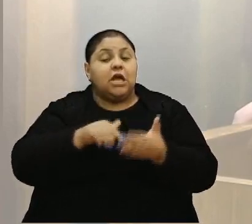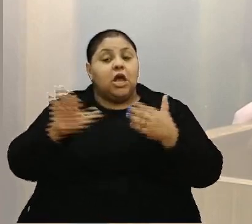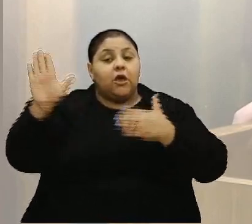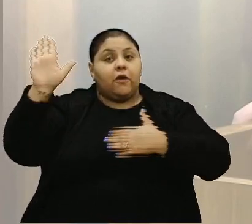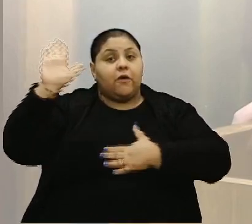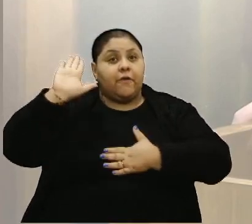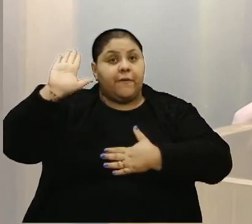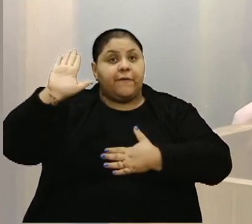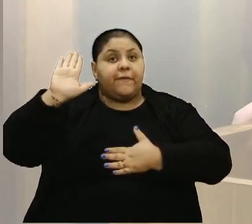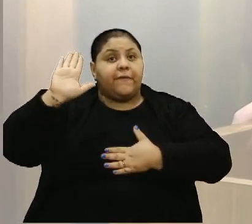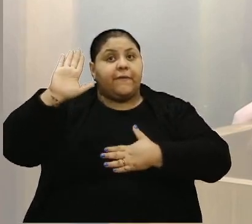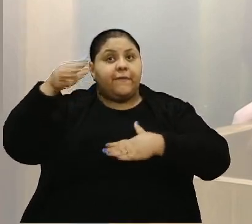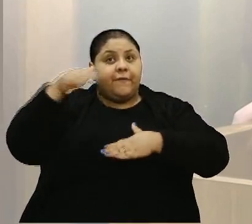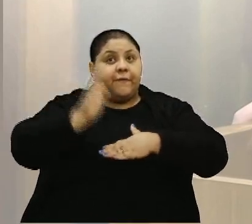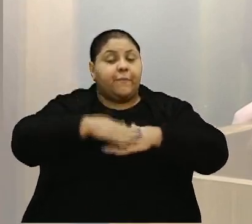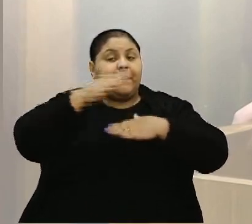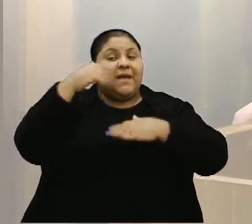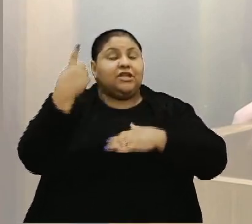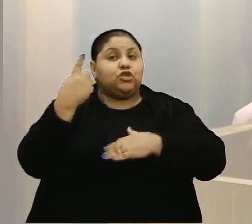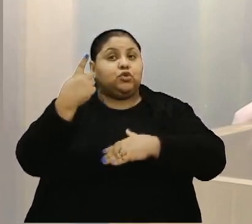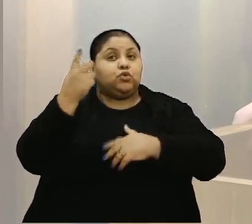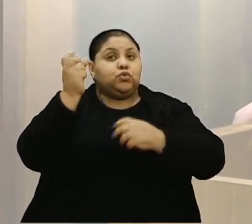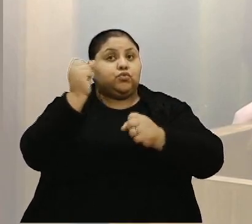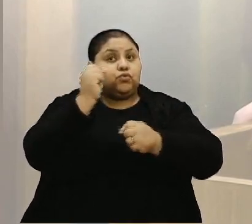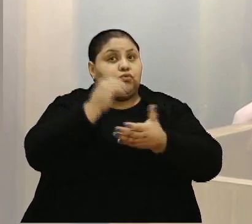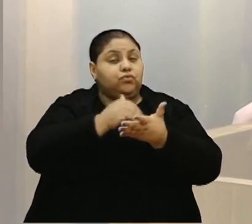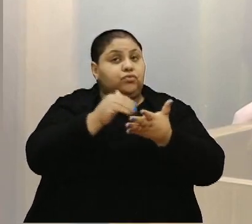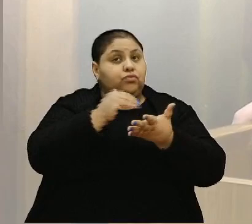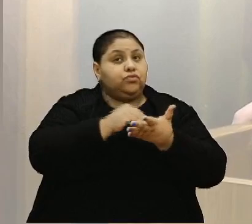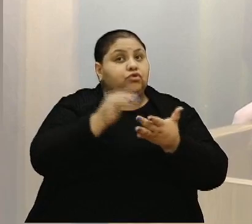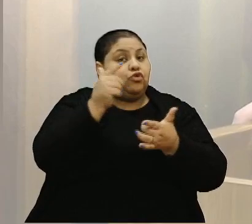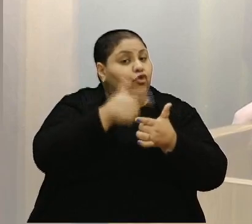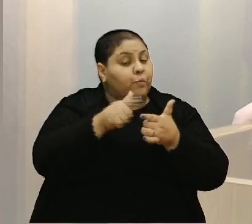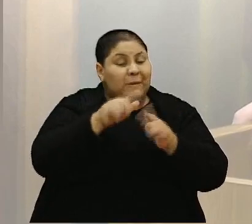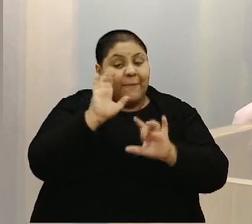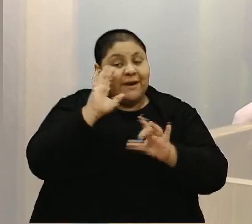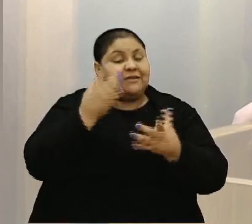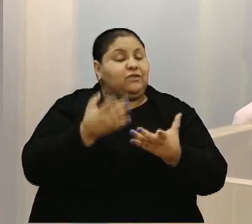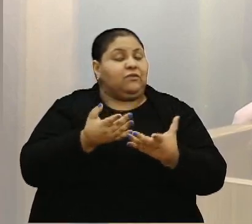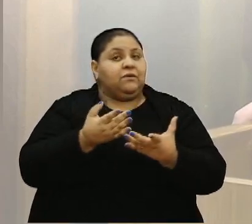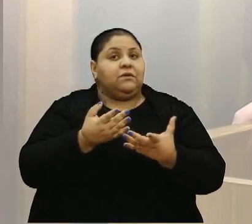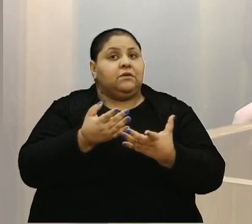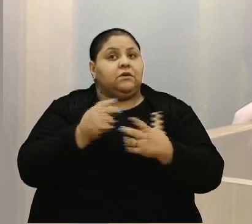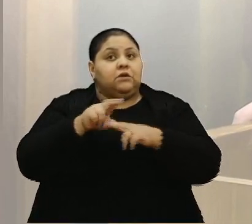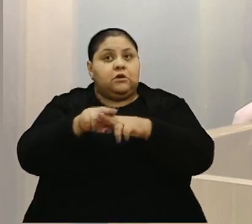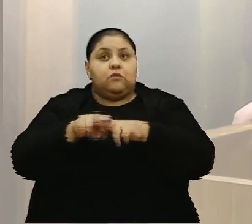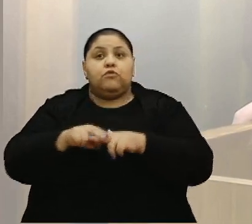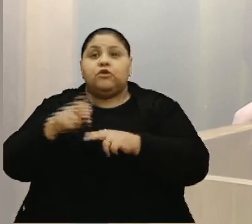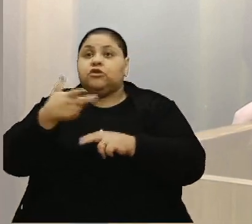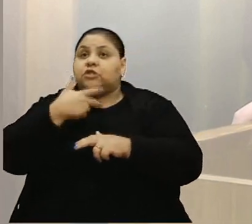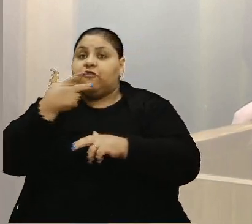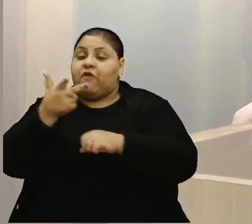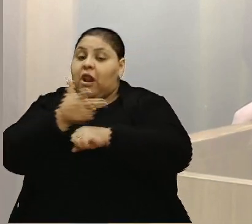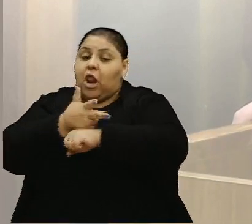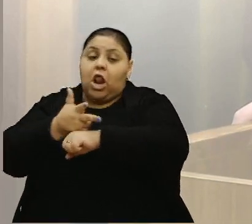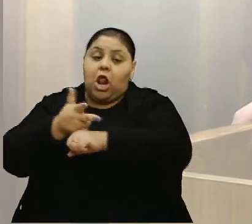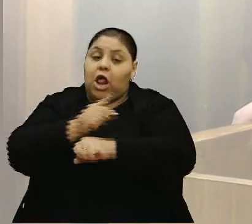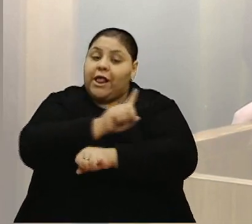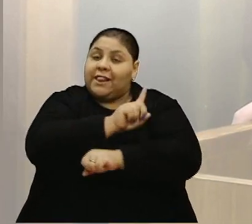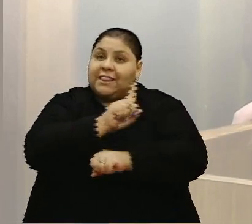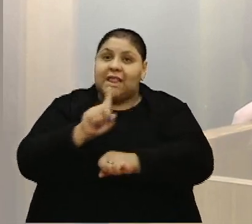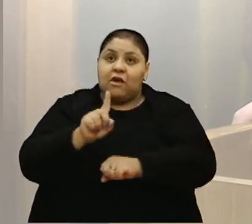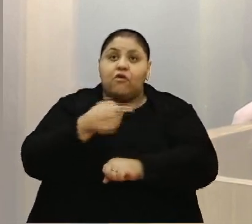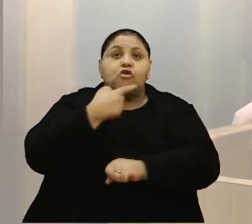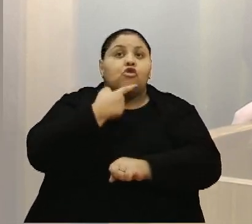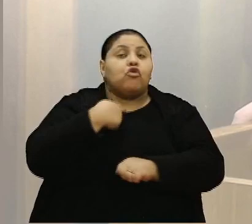de mais de um secretário que aquela situação iria ser resolvida. E é por isso que eu trago o vídeo. Não é algo que eu gosto